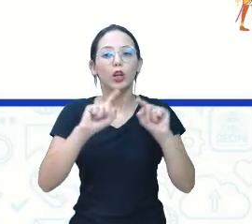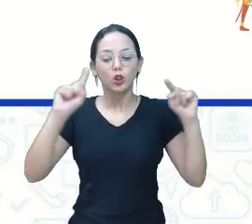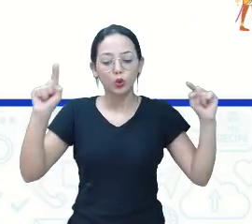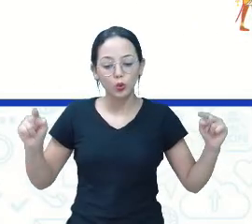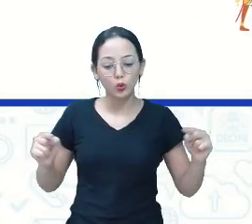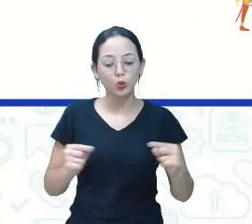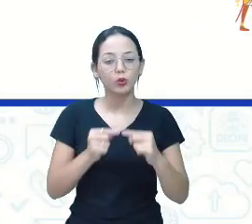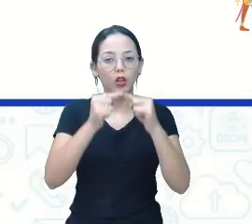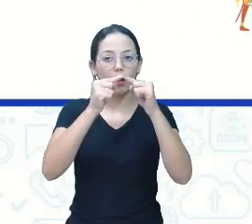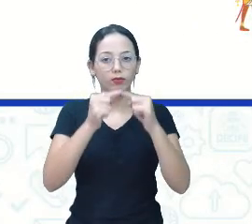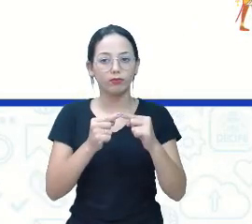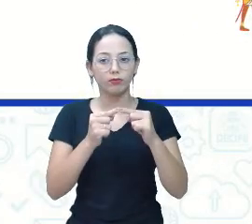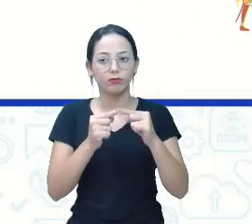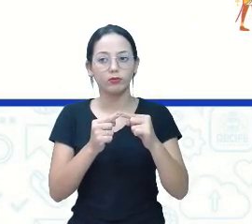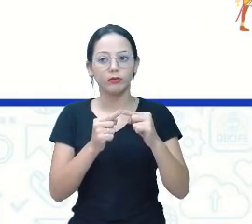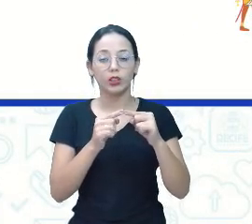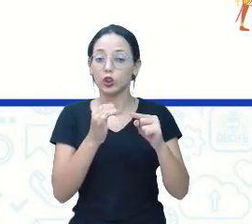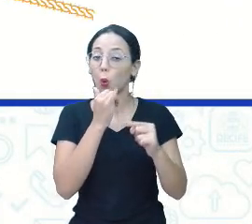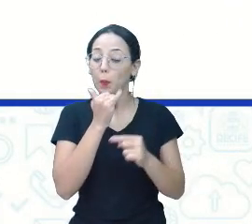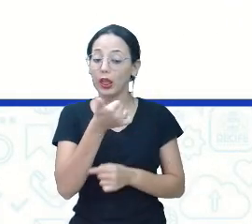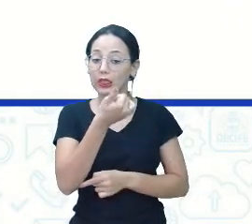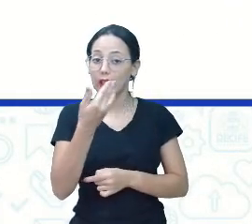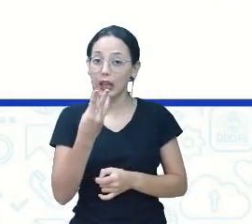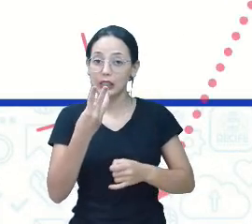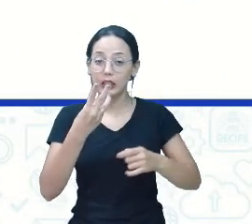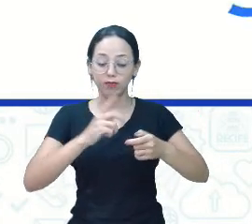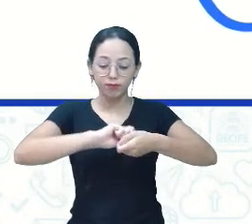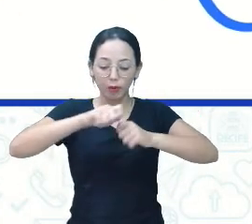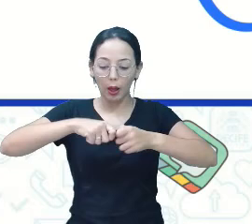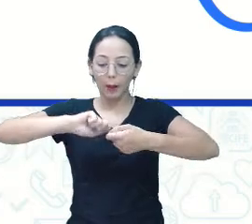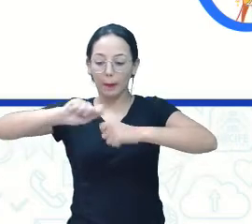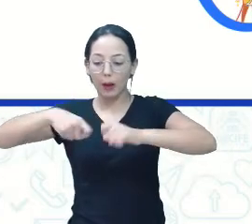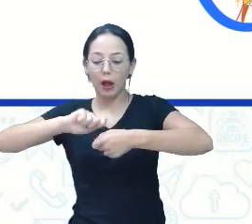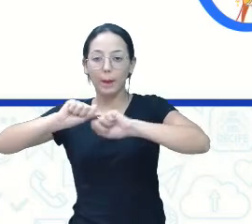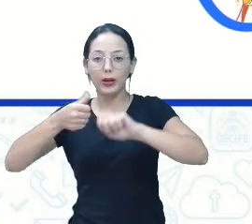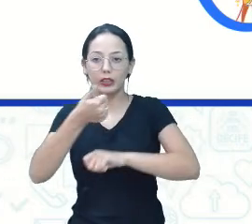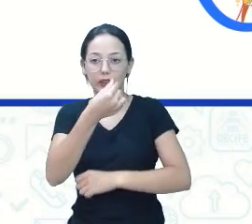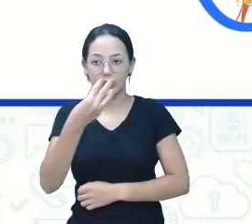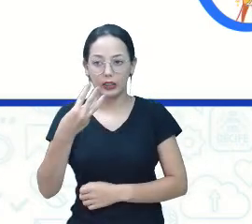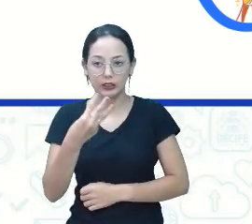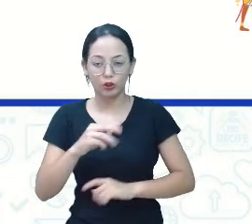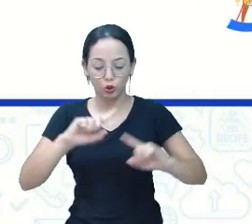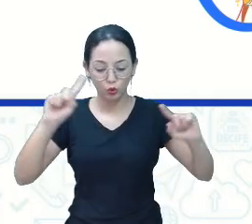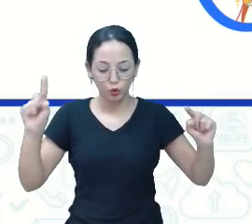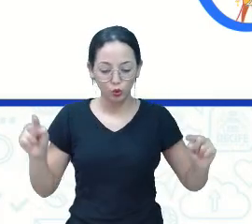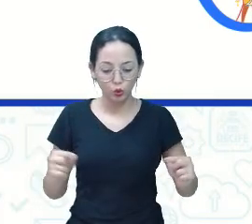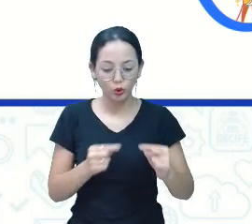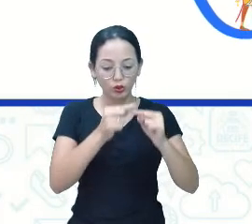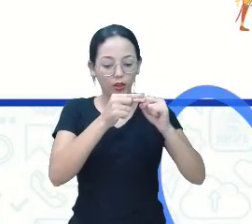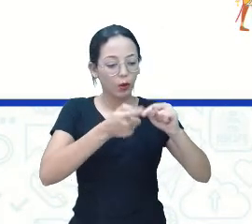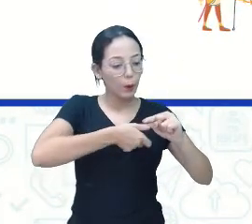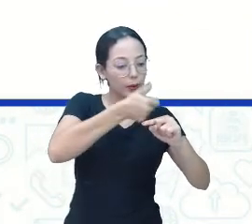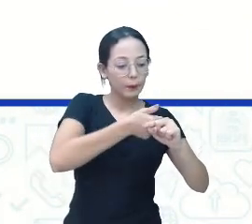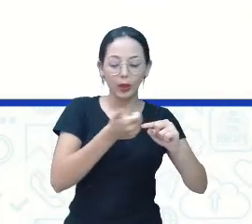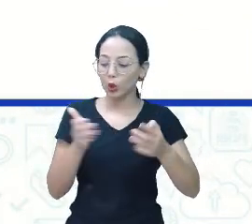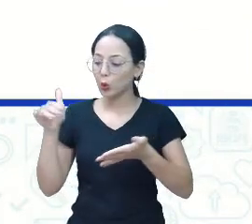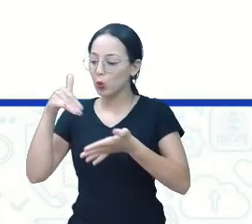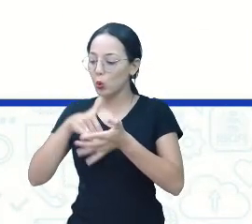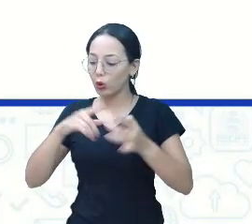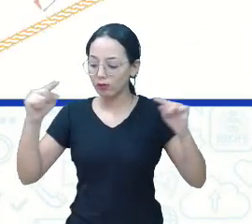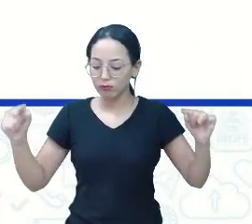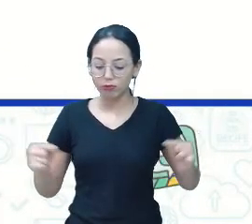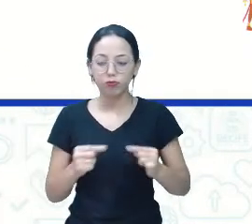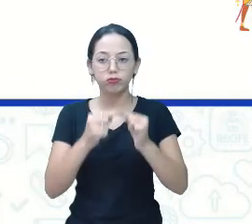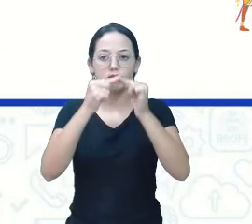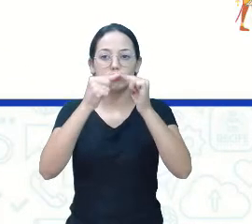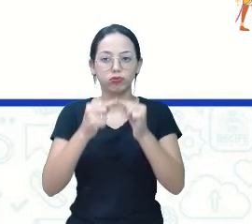certo? Ou, desculpe, 13 nós. Juntar o último com o primeiro. Então, quando juntava o último com o primeiro, e